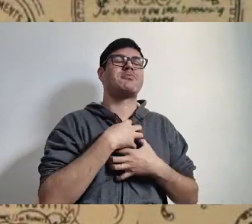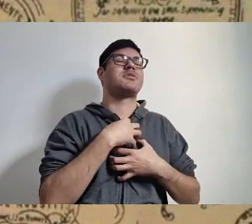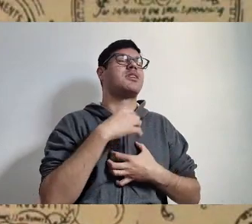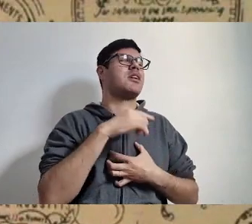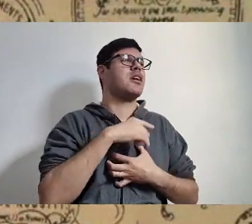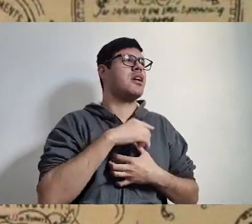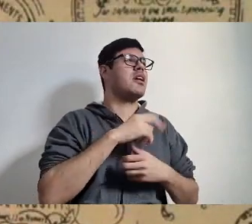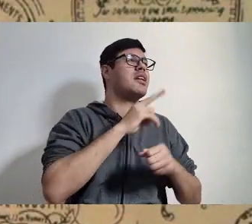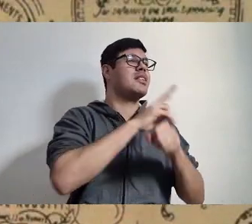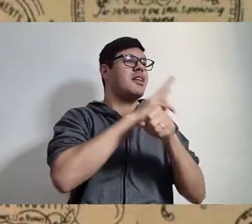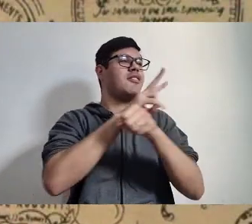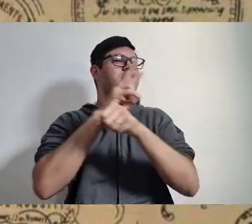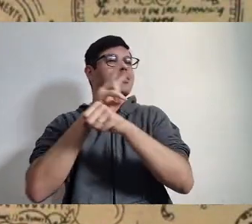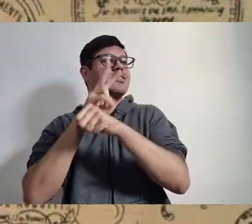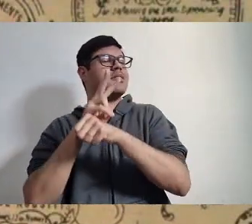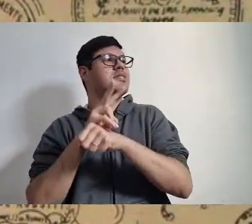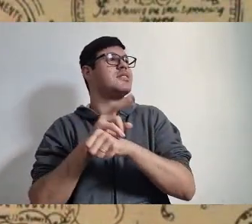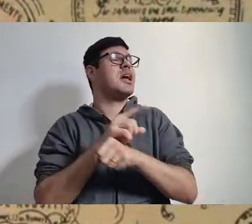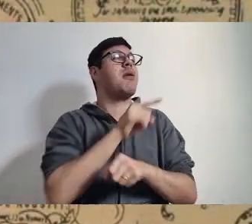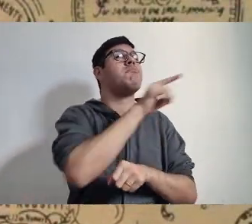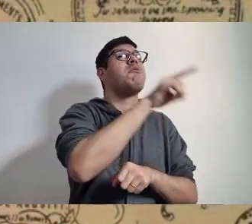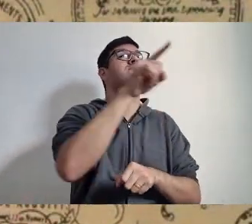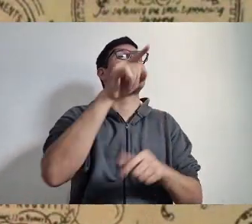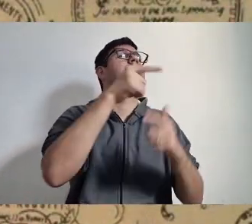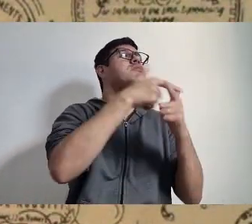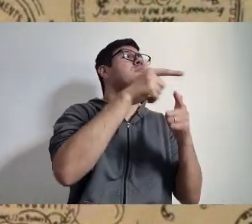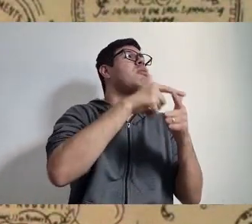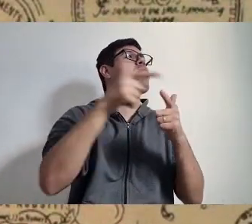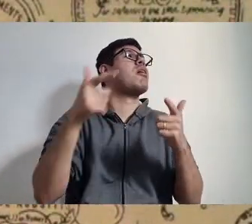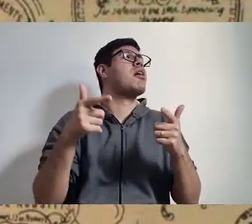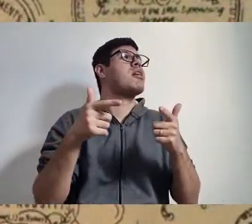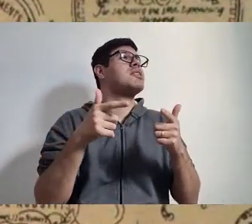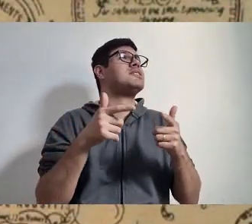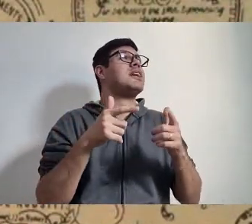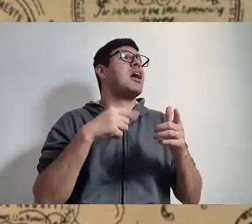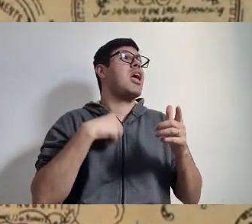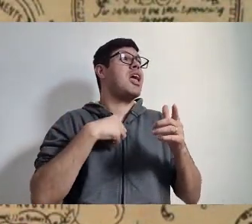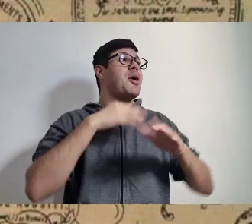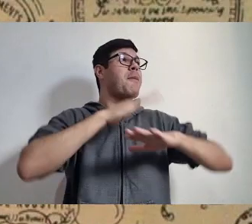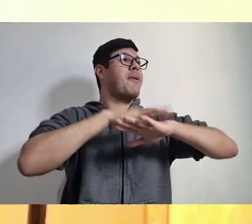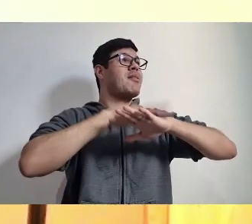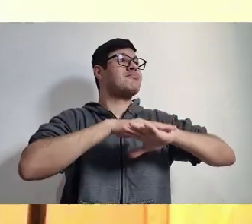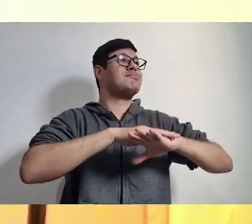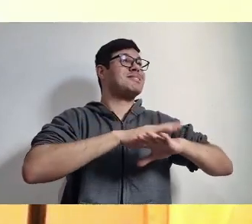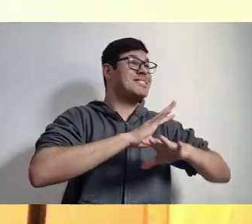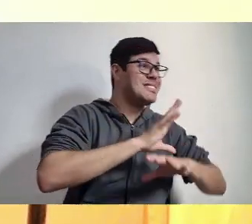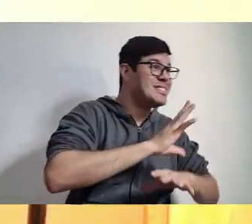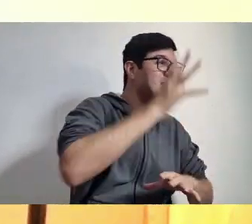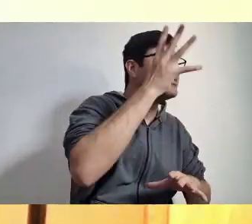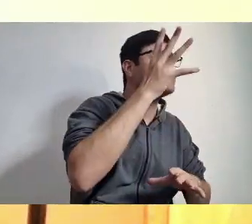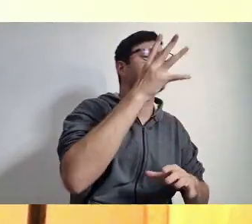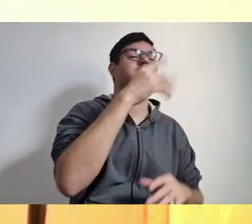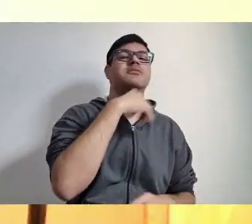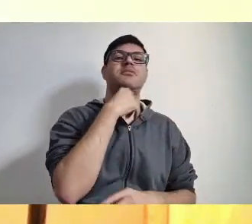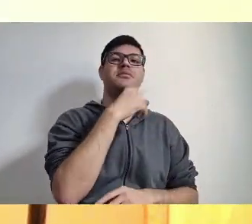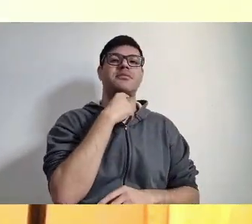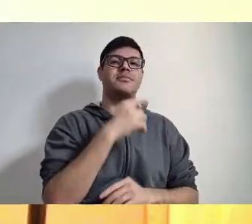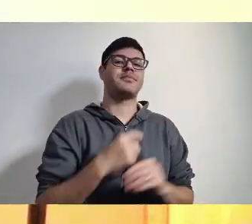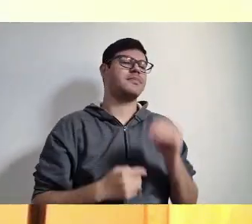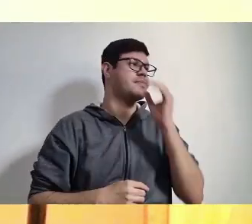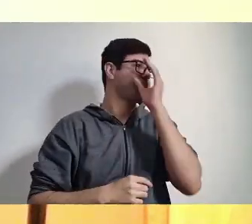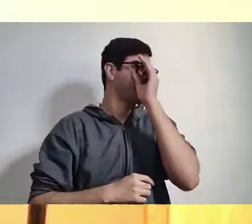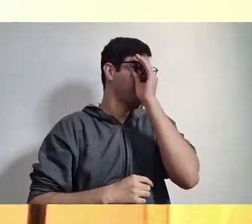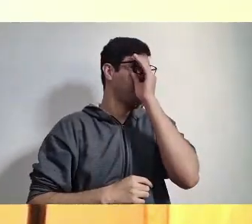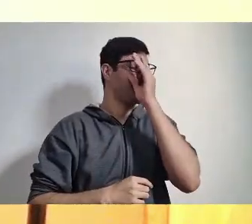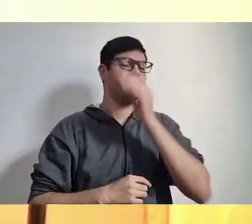tem que fiscalizar, tem que apontar o problema, mas a gente não consegue consertar o problema. não. Exatamente. O vereador é tem isso. as mãos atadas, amarradas. Inclusive, não pode